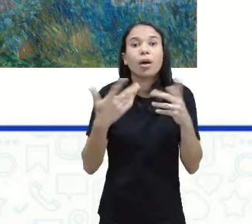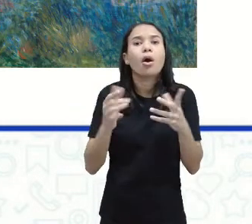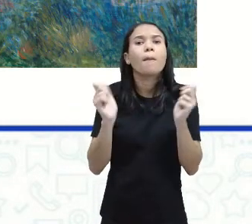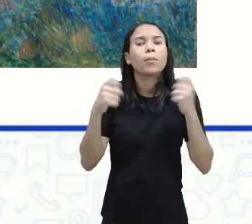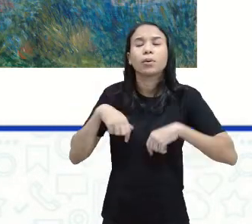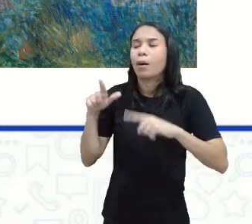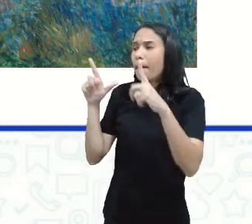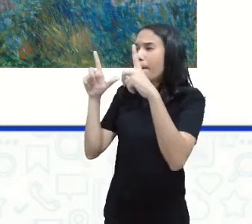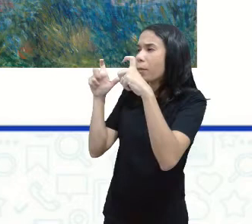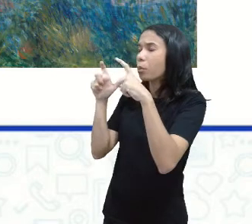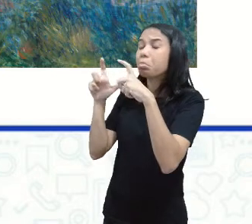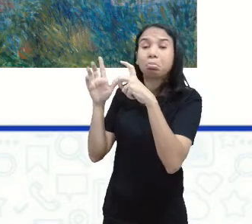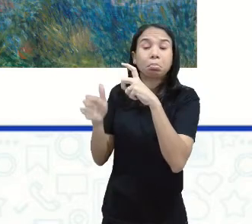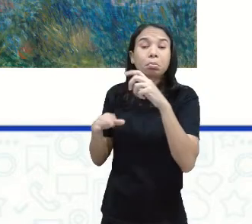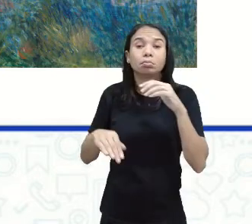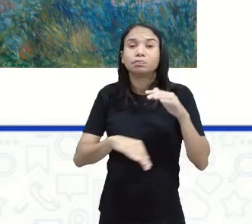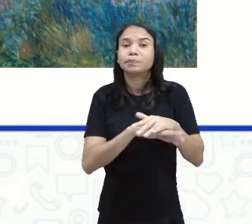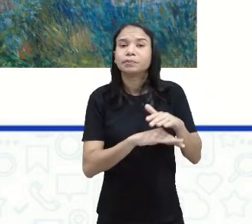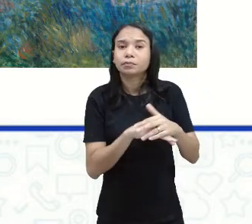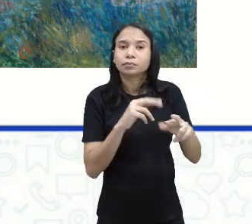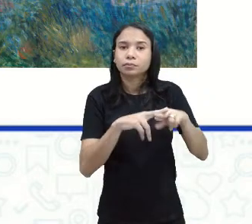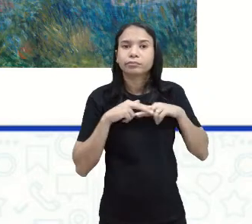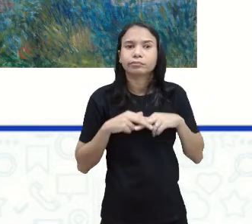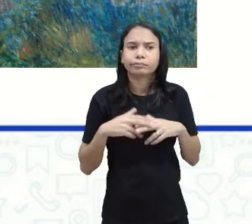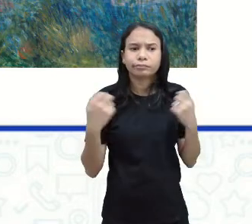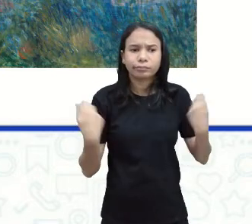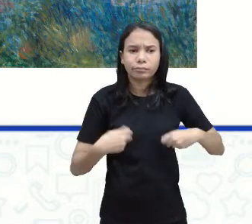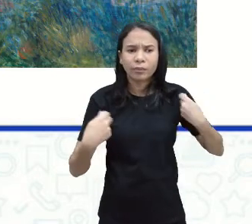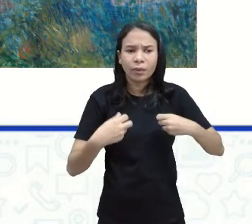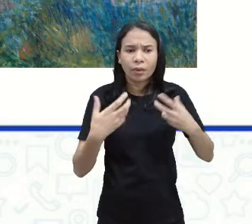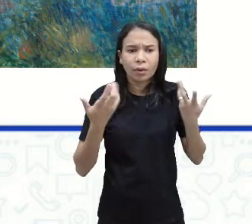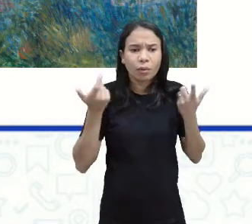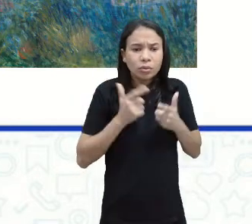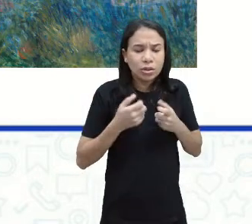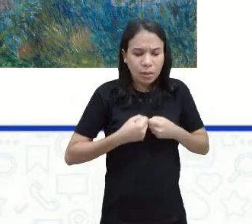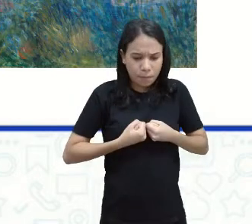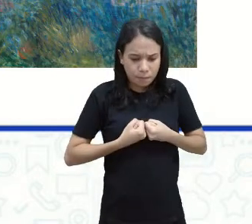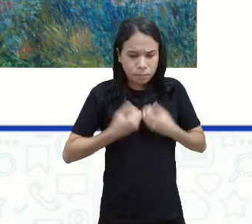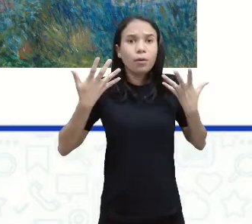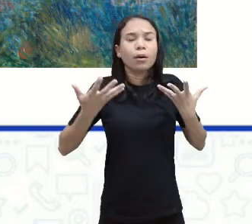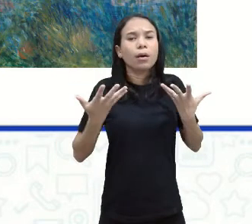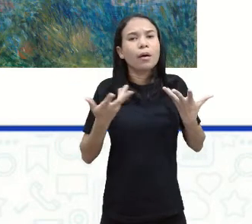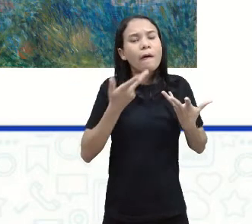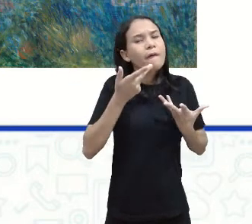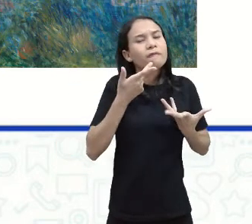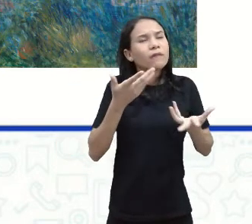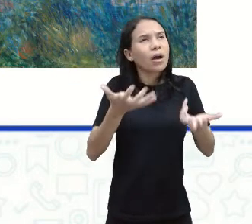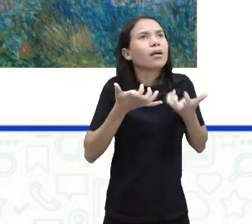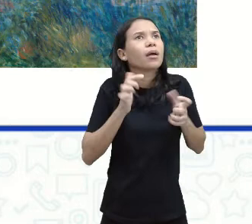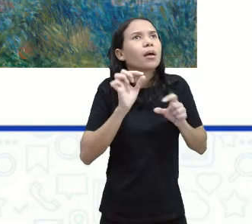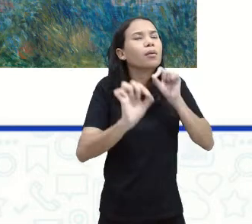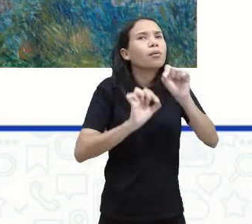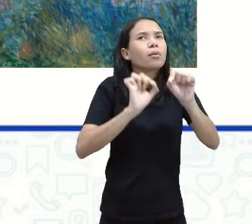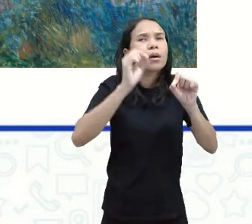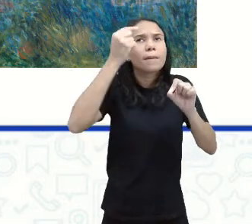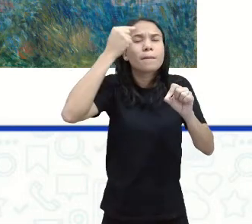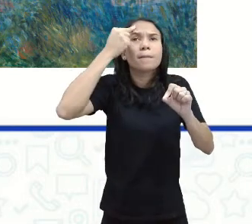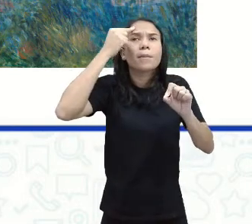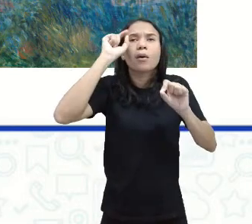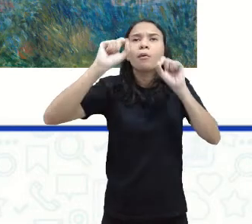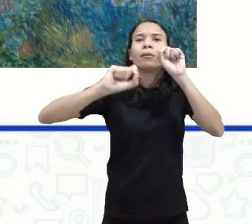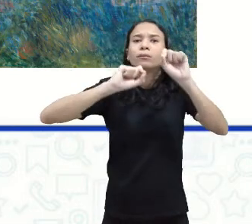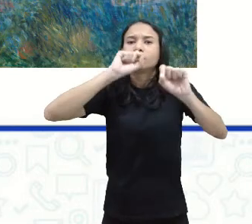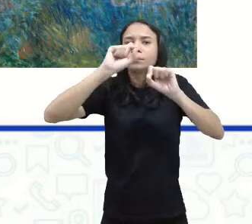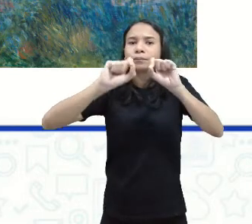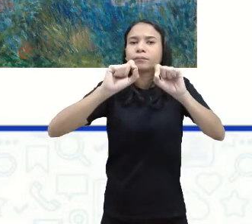fotográfica para fazer isso, então os artistas começaram a sentir a necessidade de se expressar, de dizer o que é que eles queriam, o que é que eles pensavam, né?